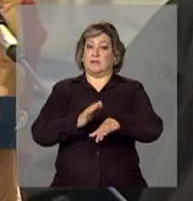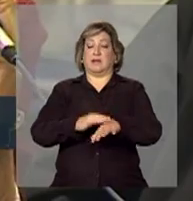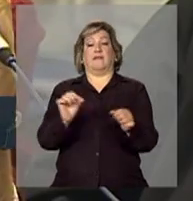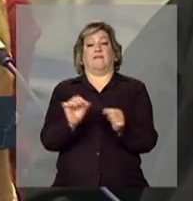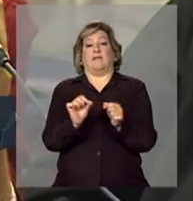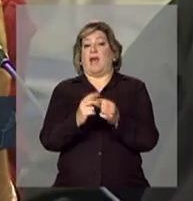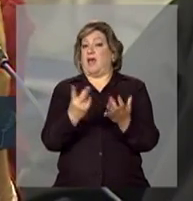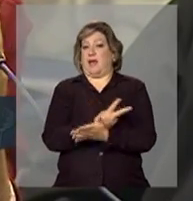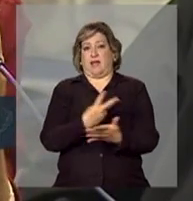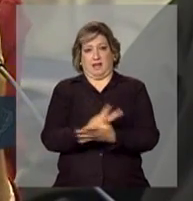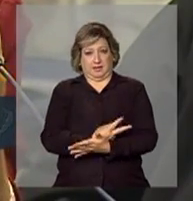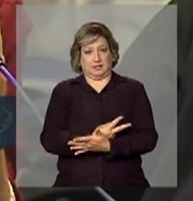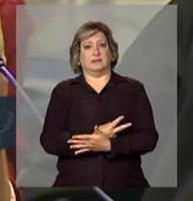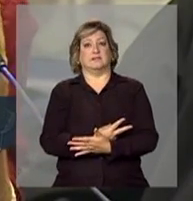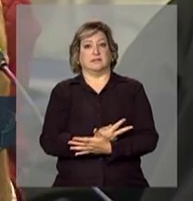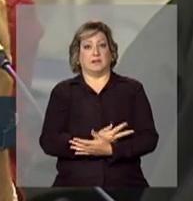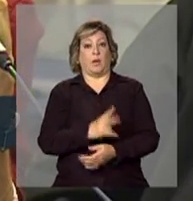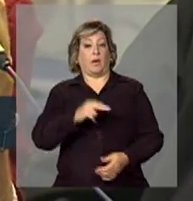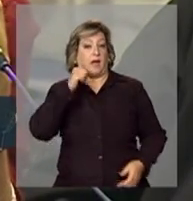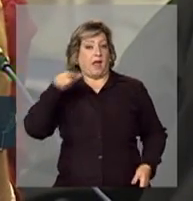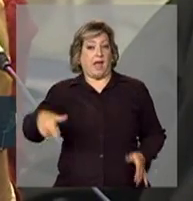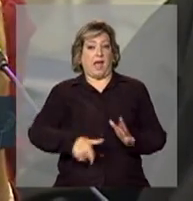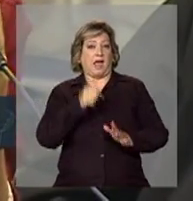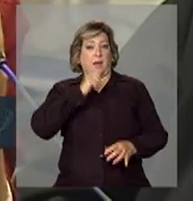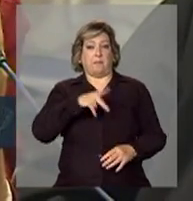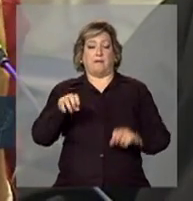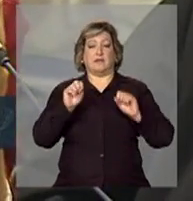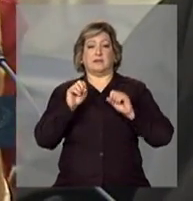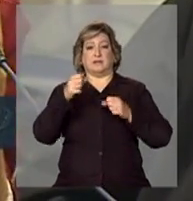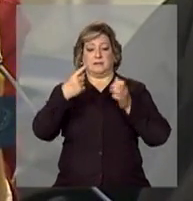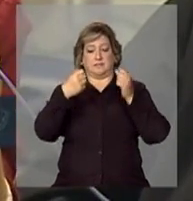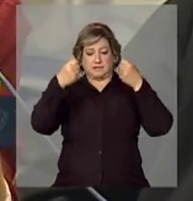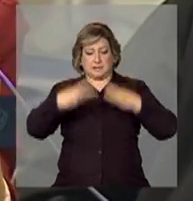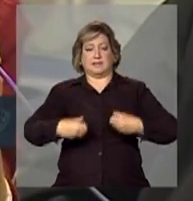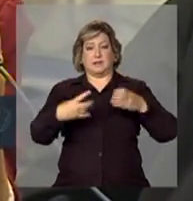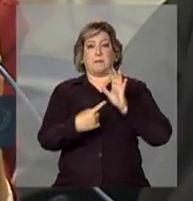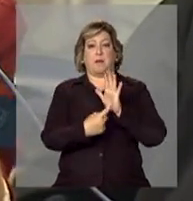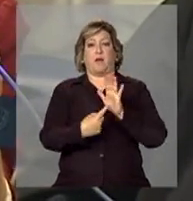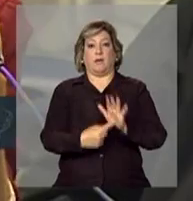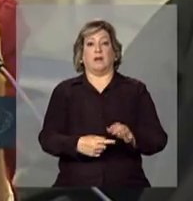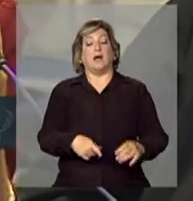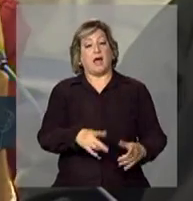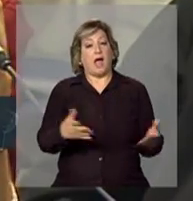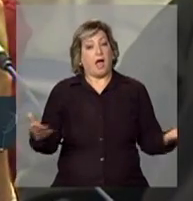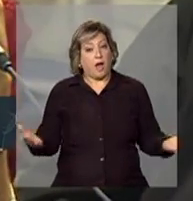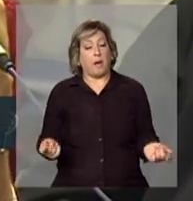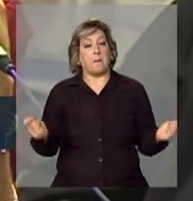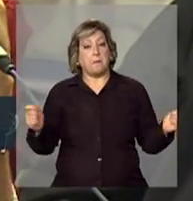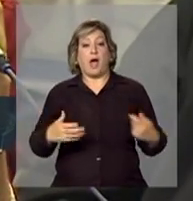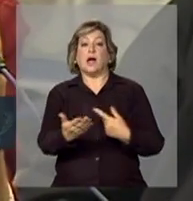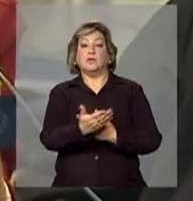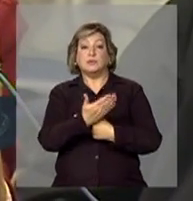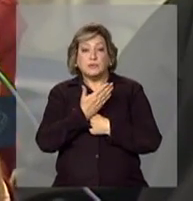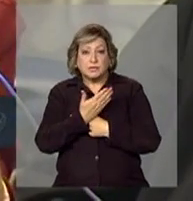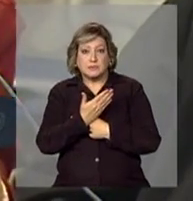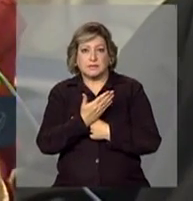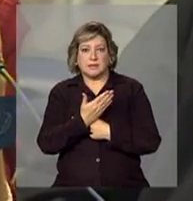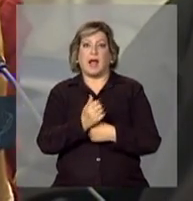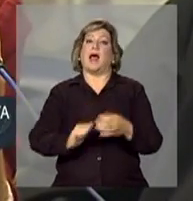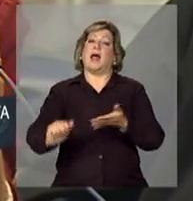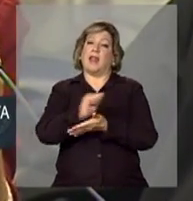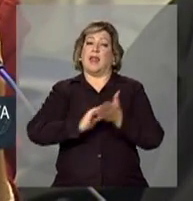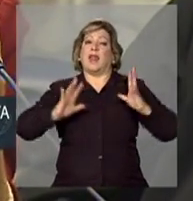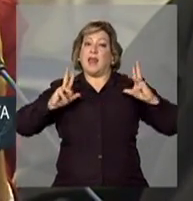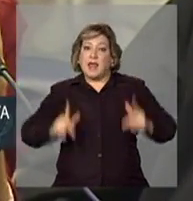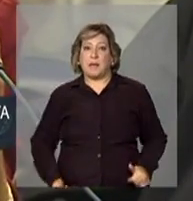que a Heloísa mostrou hoje, não é? E que hoje podem ajudar a recuperar a honra perdida colaborando conosco. É o oposto, a